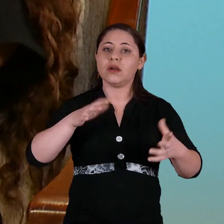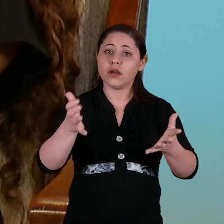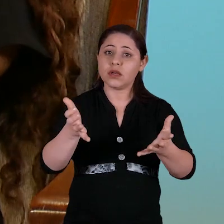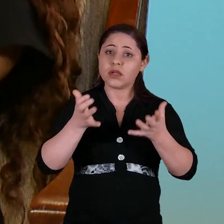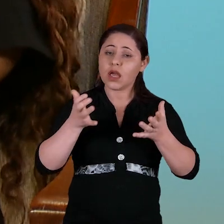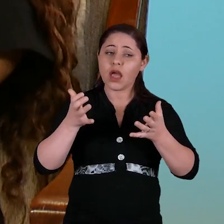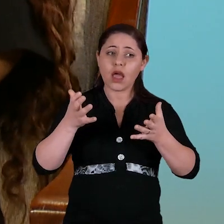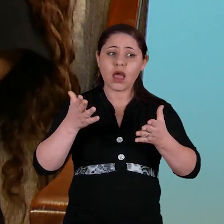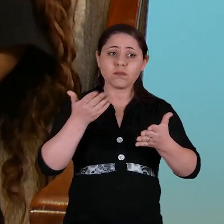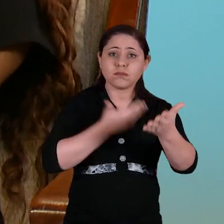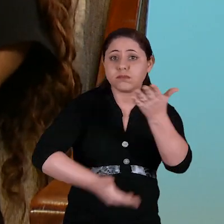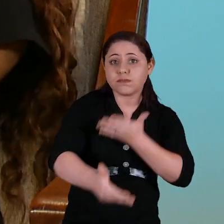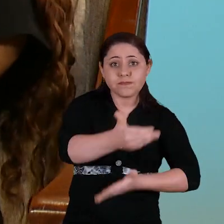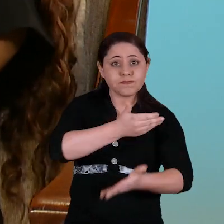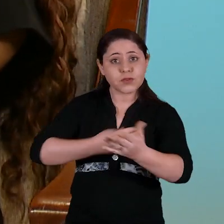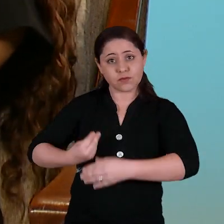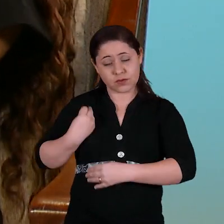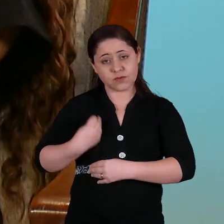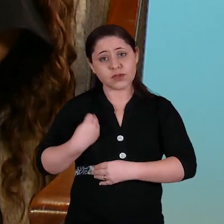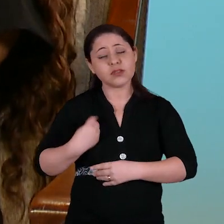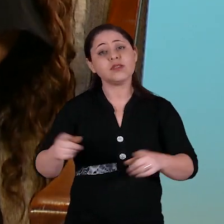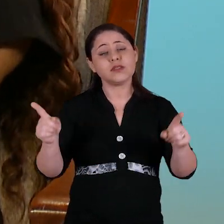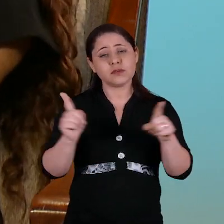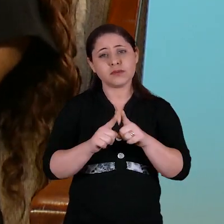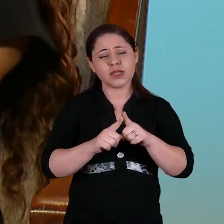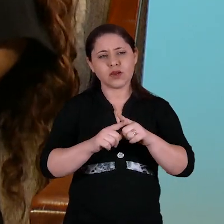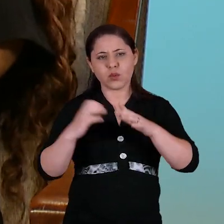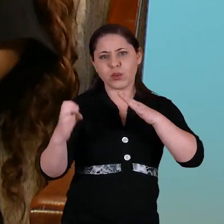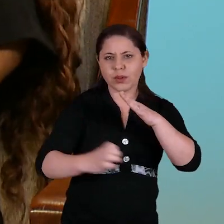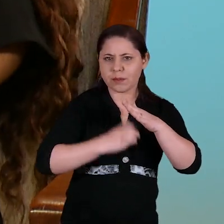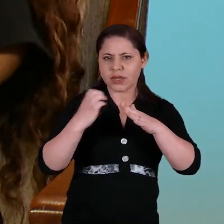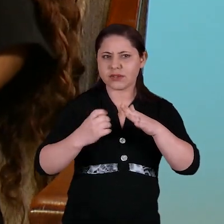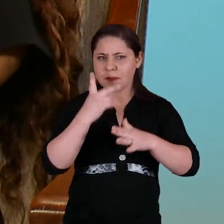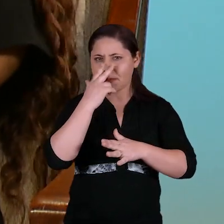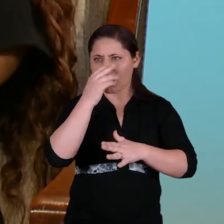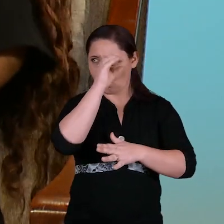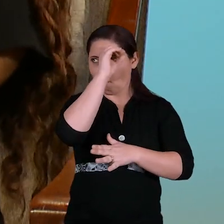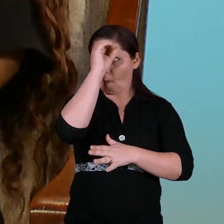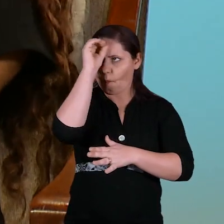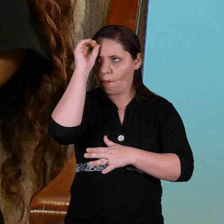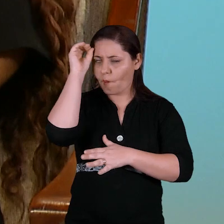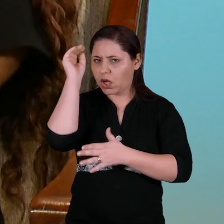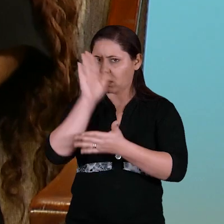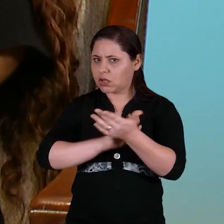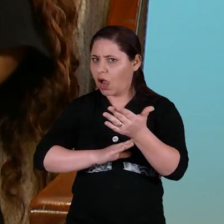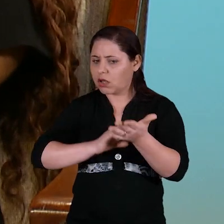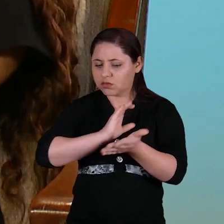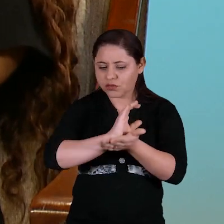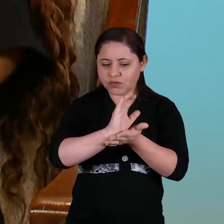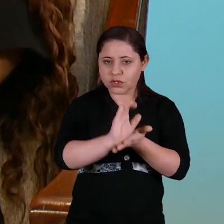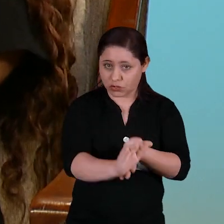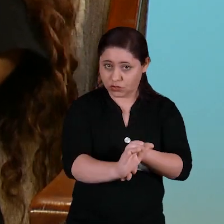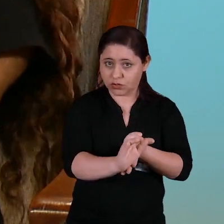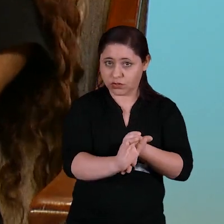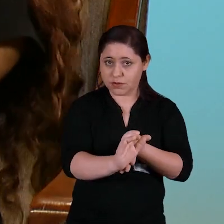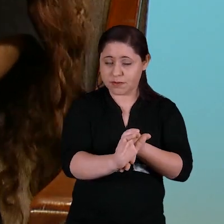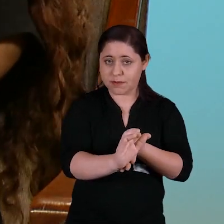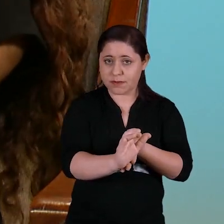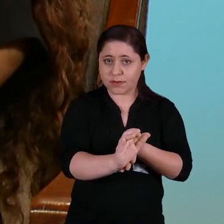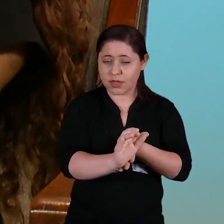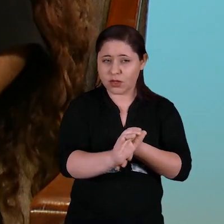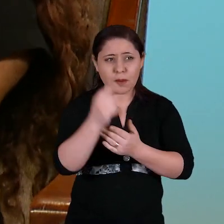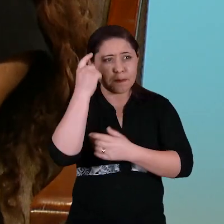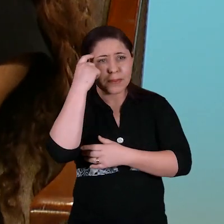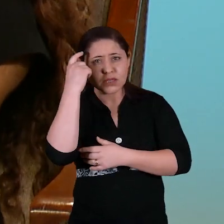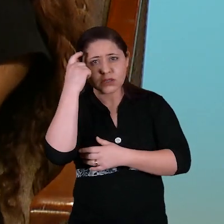estar ali naquele convívio. Eu acho que até para o empresário, assim, é uma ignorância você não investir nisso, sabe? É uma ignorância você